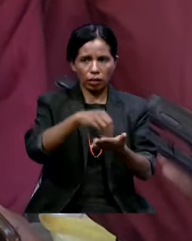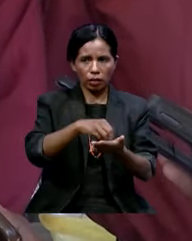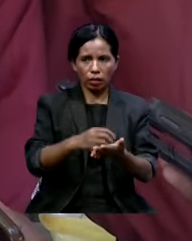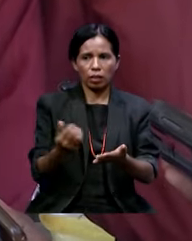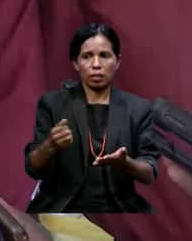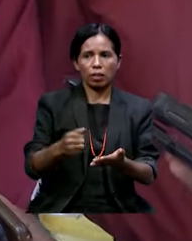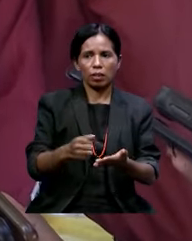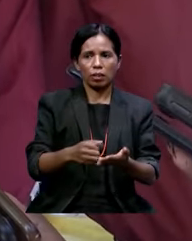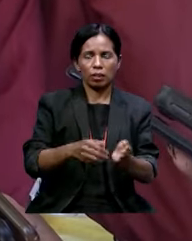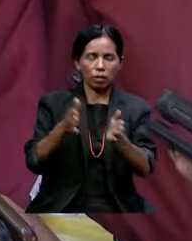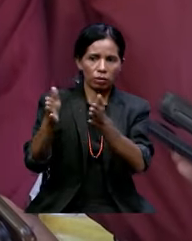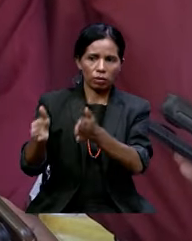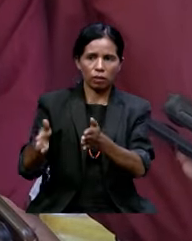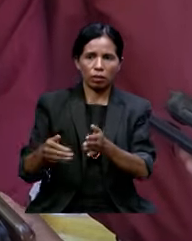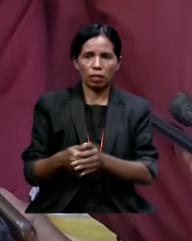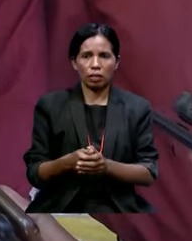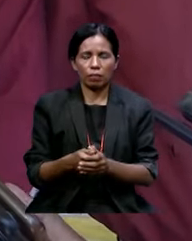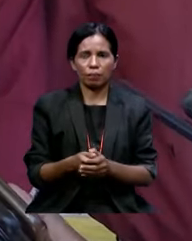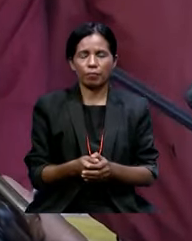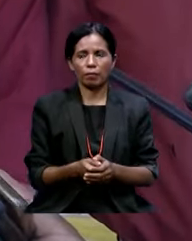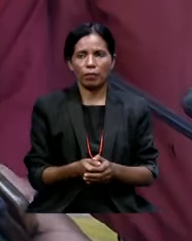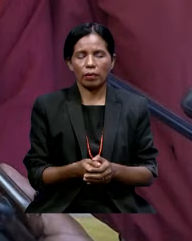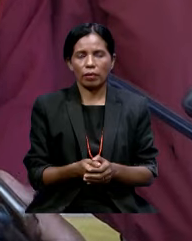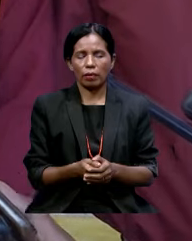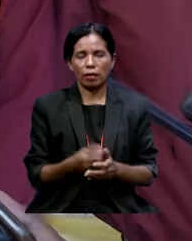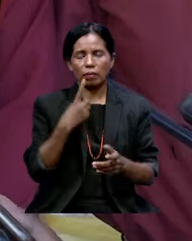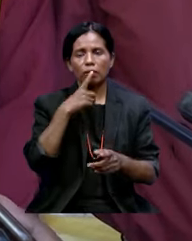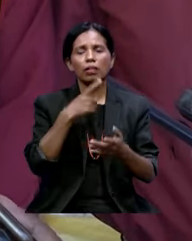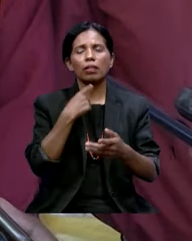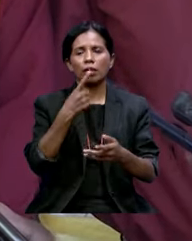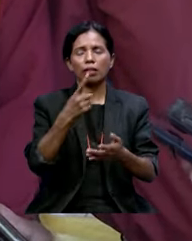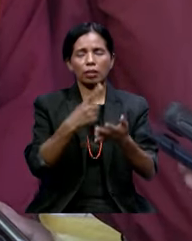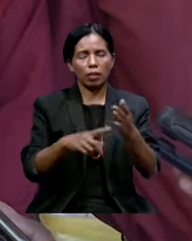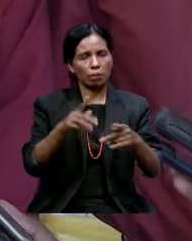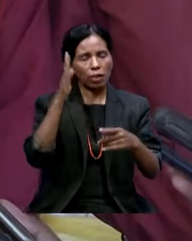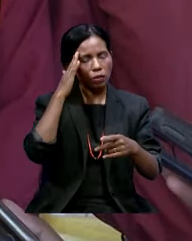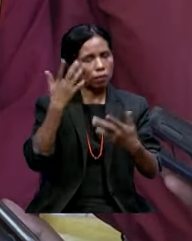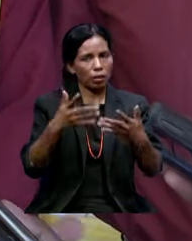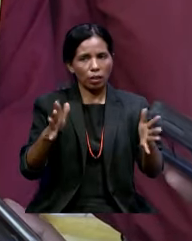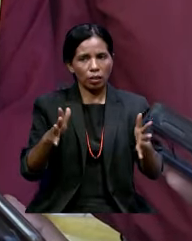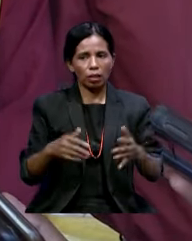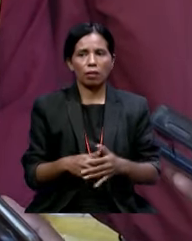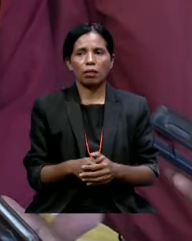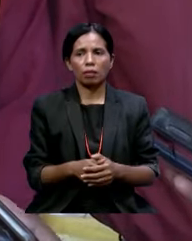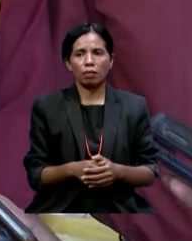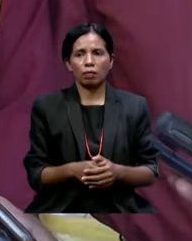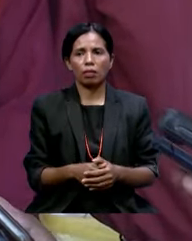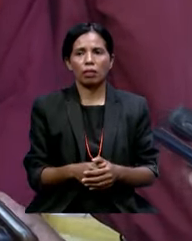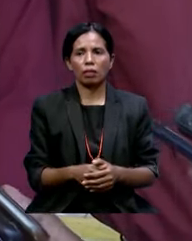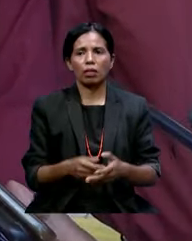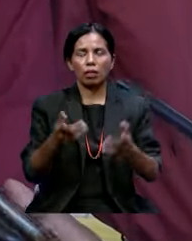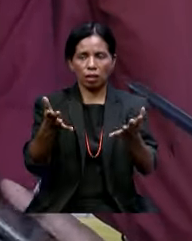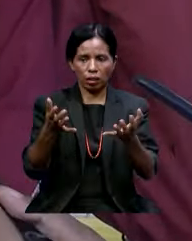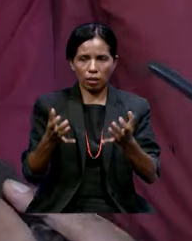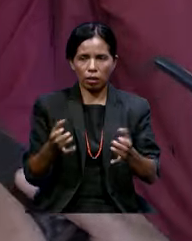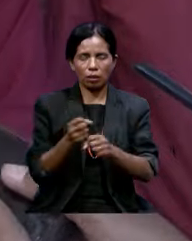fer lisu fatin sore lisu fatin mamu kela ne atau tetap sih dah konsiensi mengelakkan oh sengaja oh hakarak